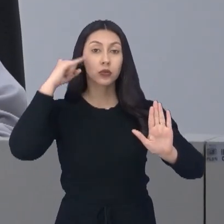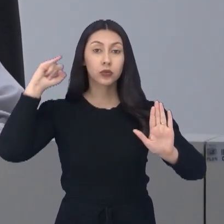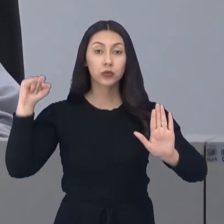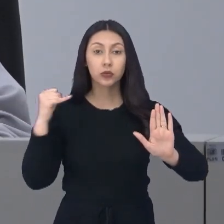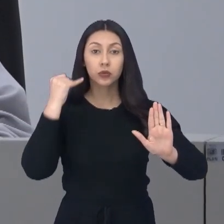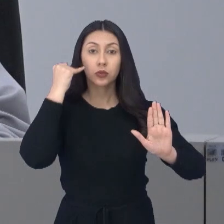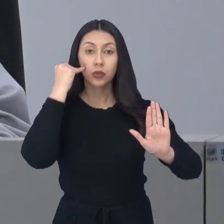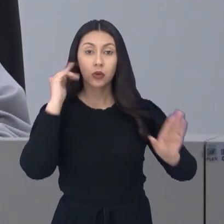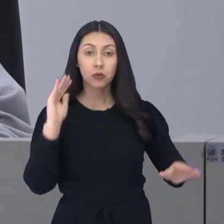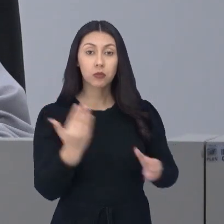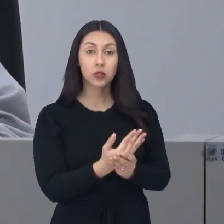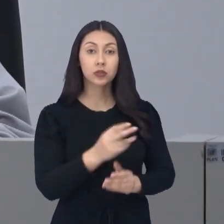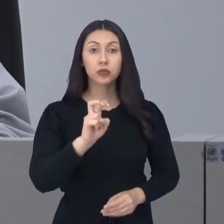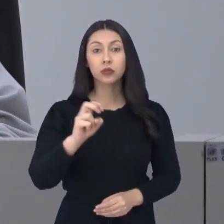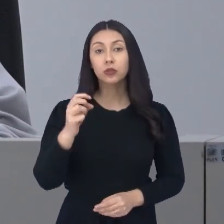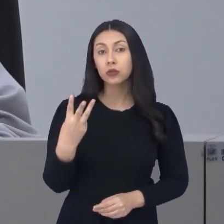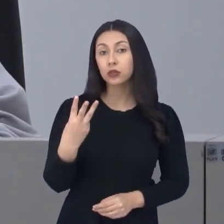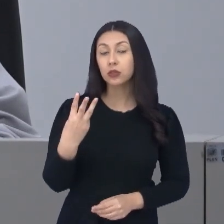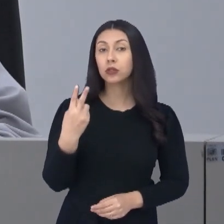Silvério, ao processo